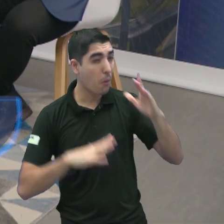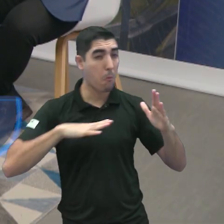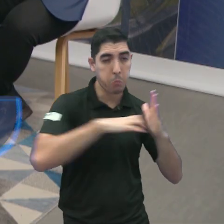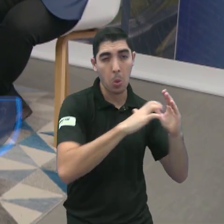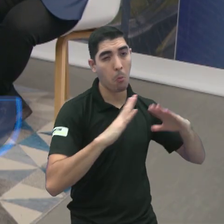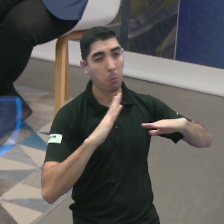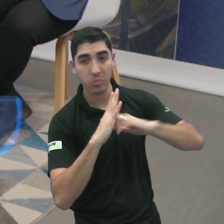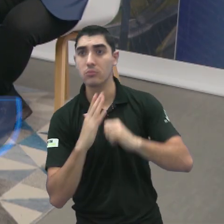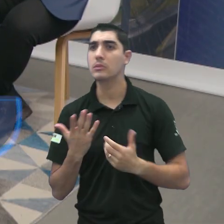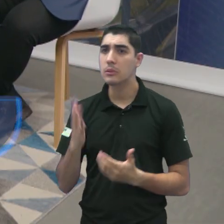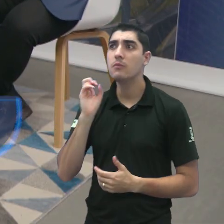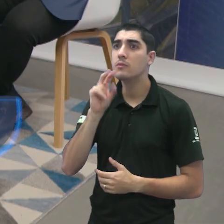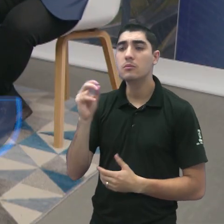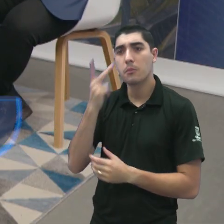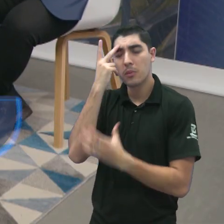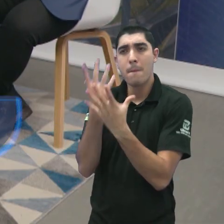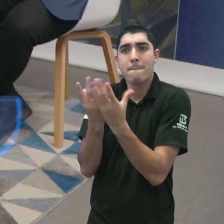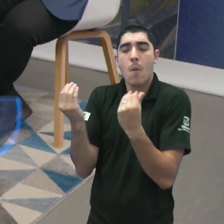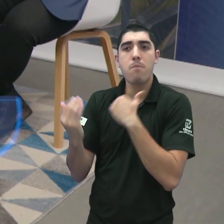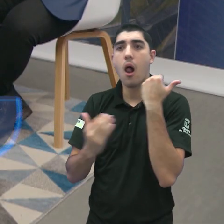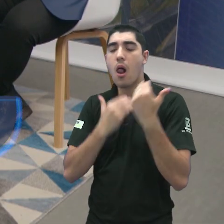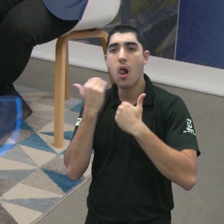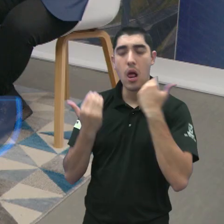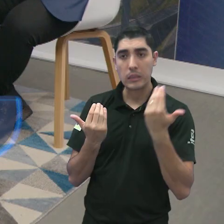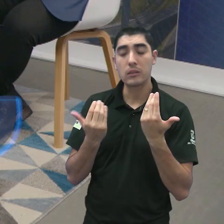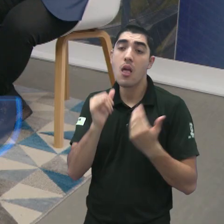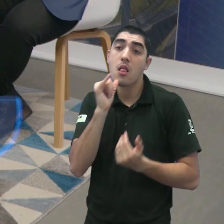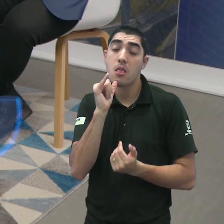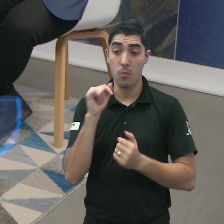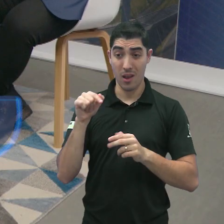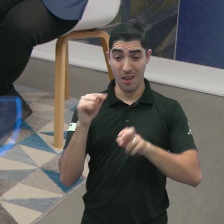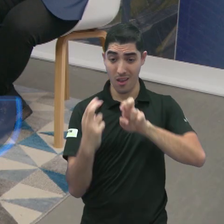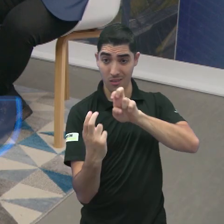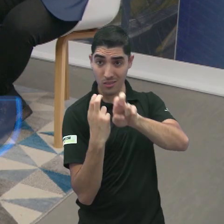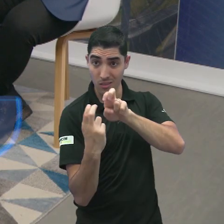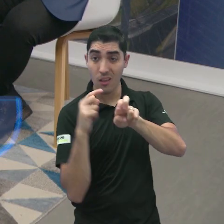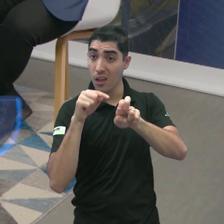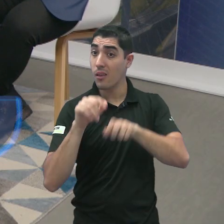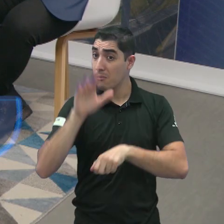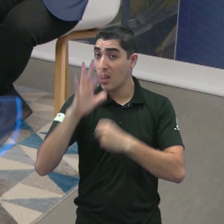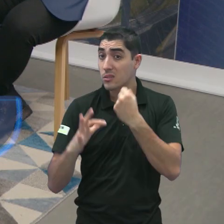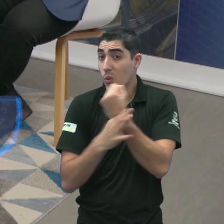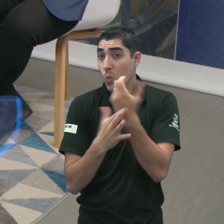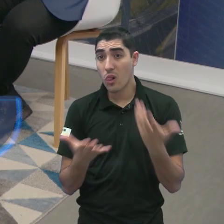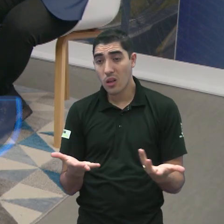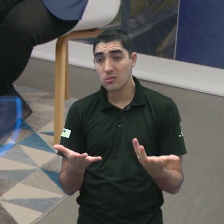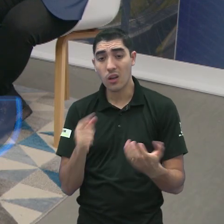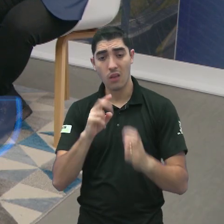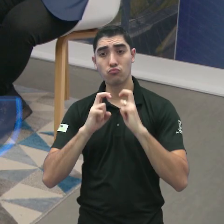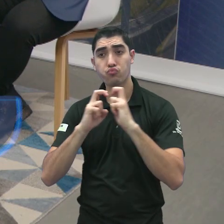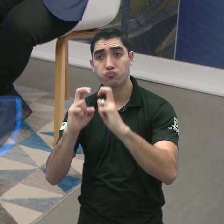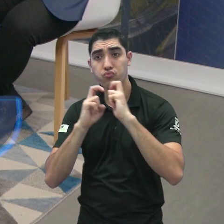já nos perderam em rodovias, né? Então, o trem, né, os trilhos ainda é a forma mais segura, né? Não tem, além